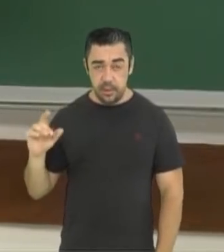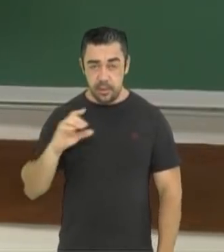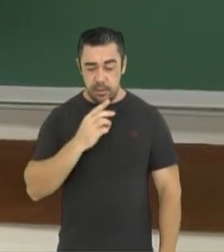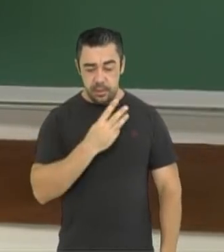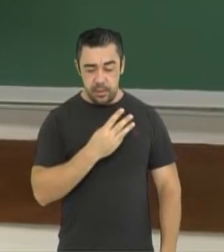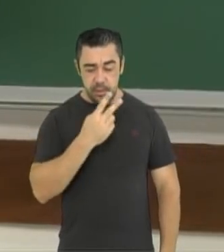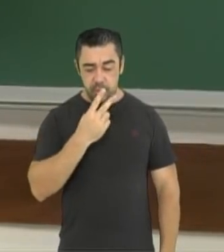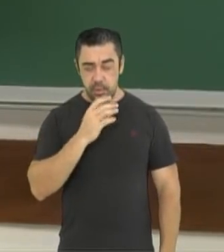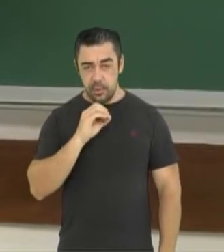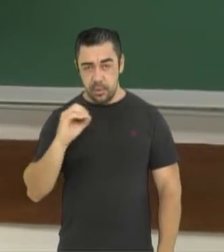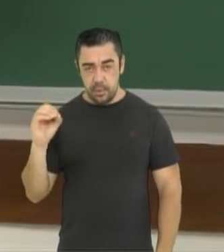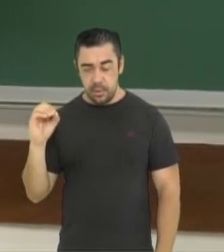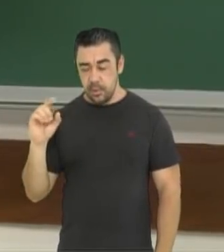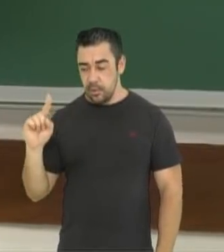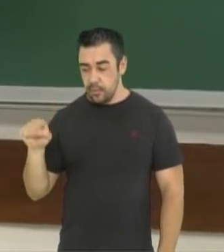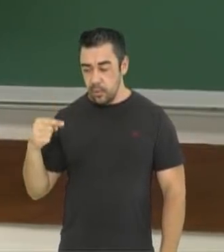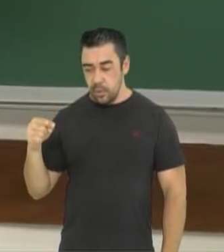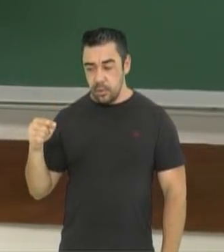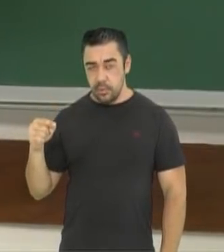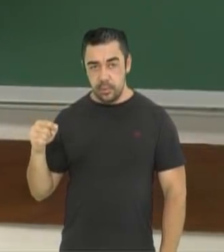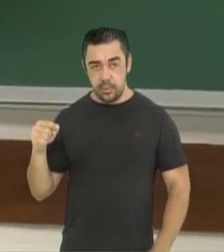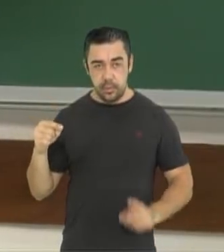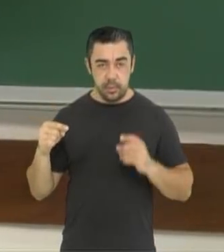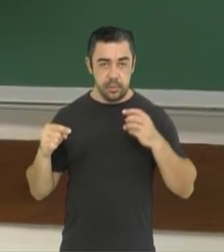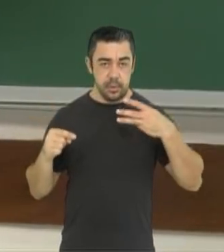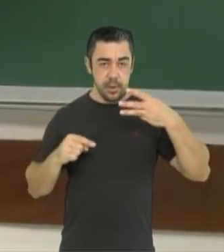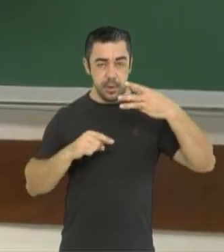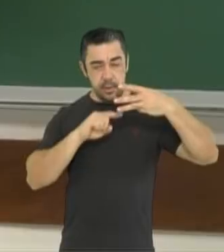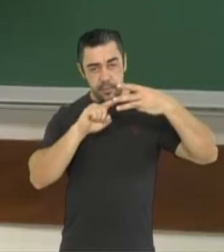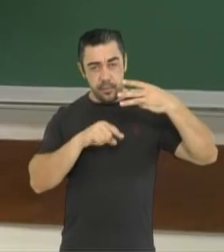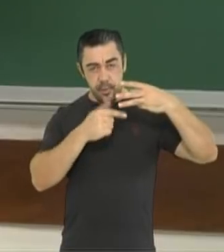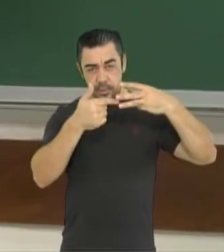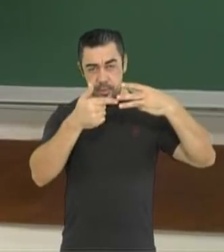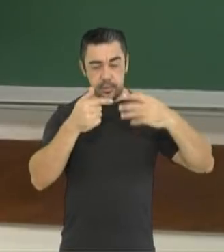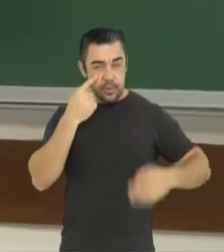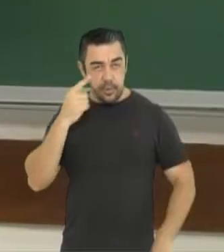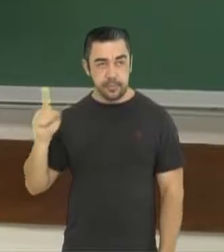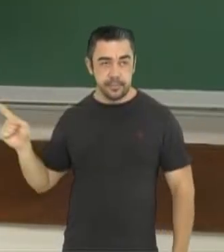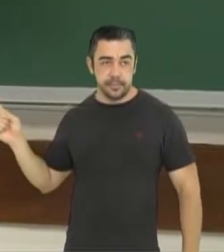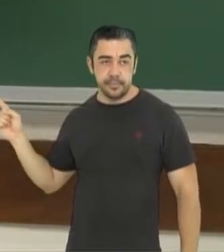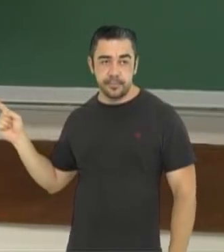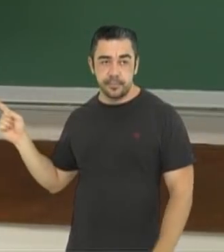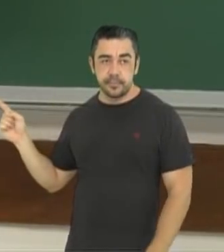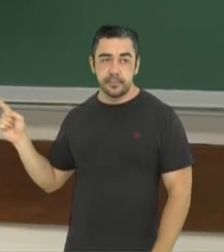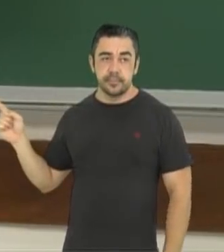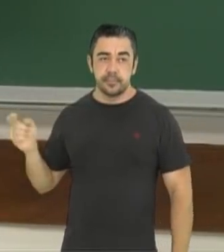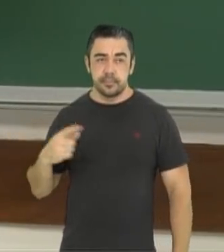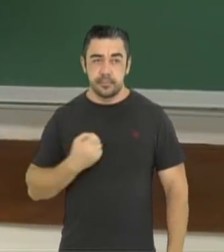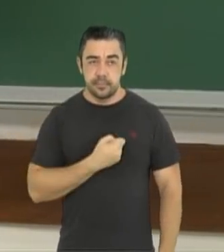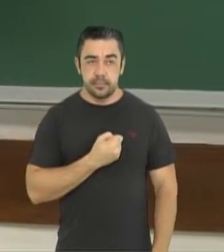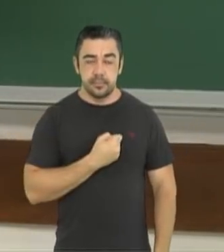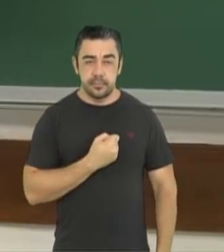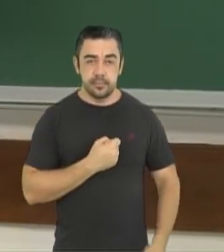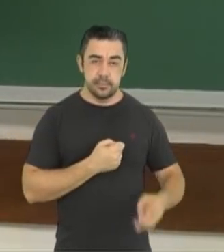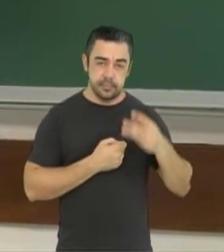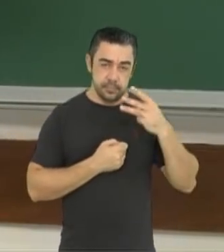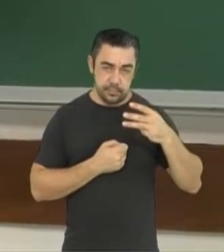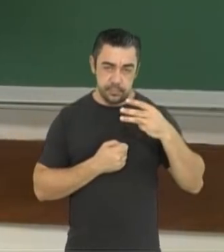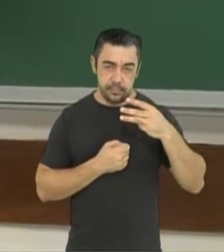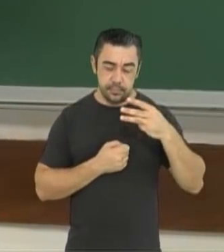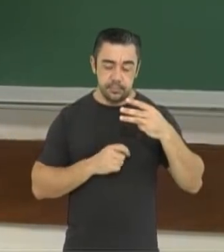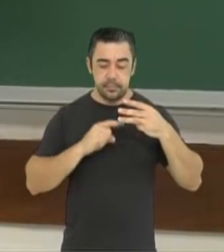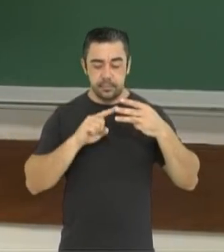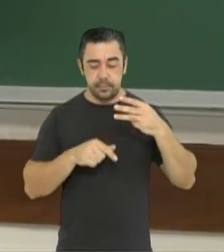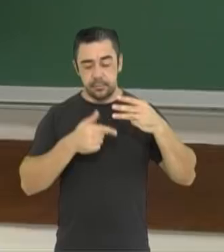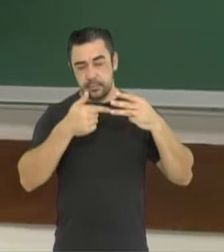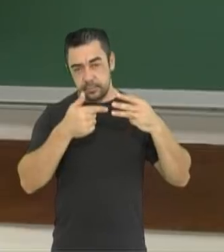zero, para colocar essa vírgula entre o 3 e o 2. Dessa forma, ficaremos apenas com o número 3 antes da